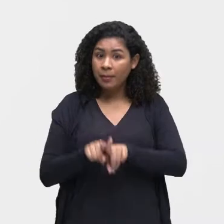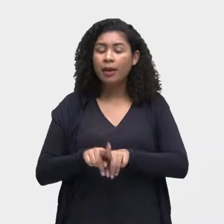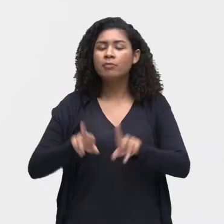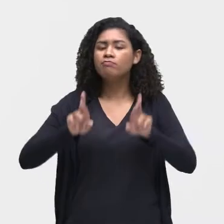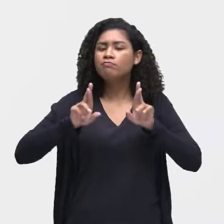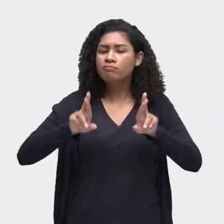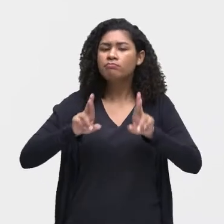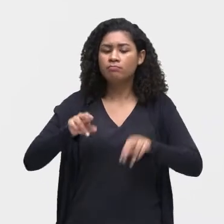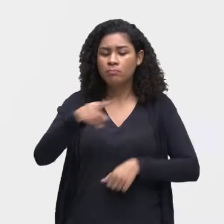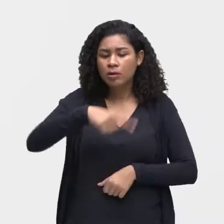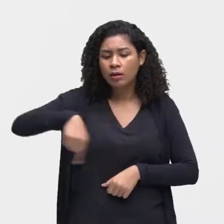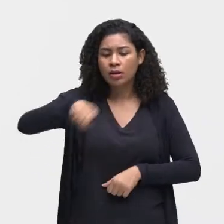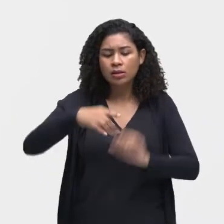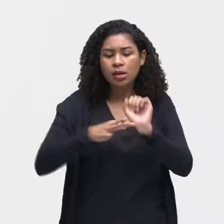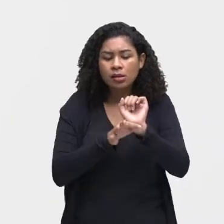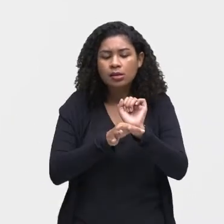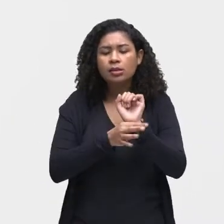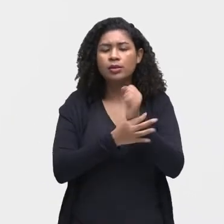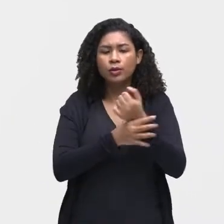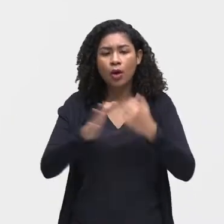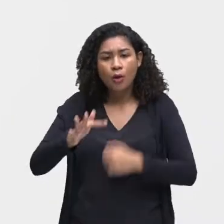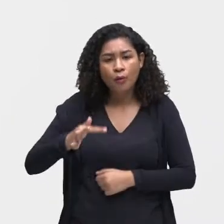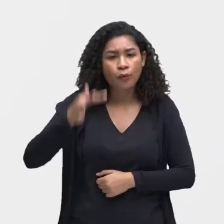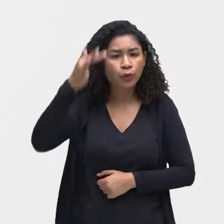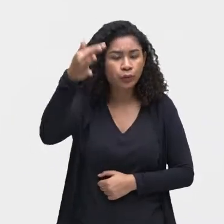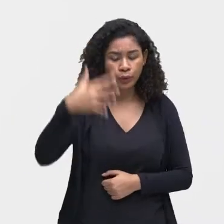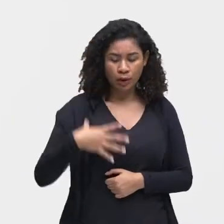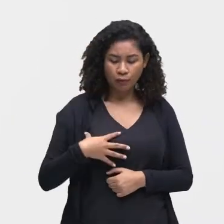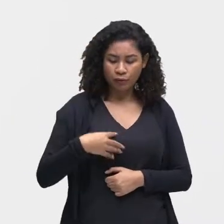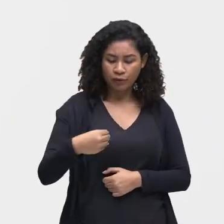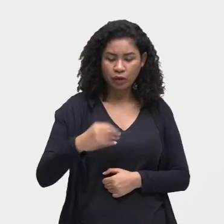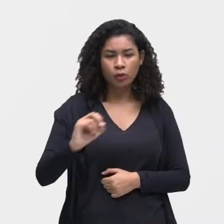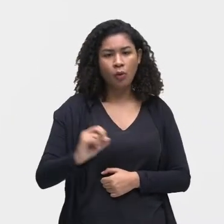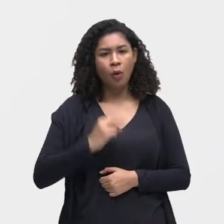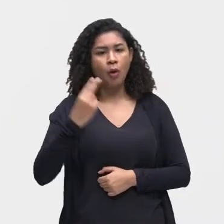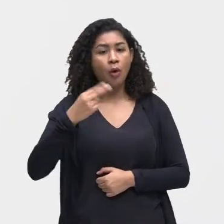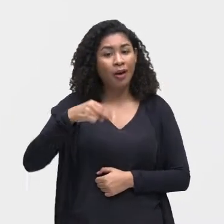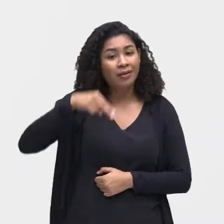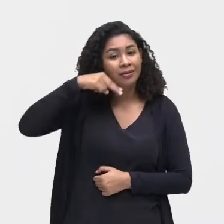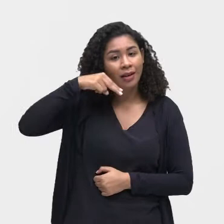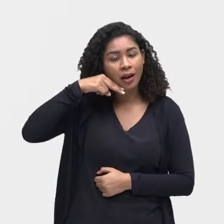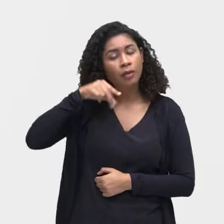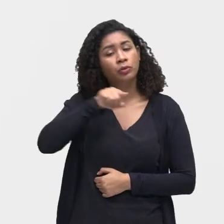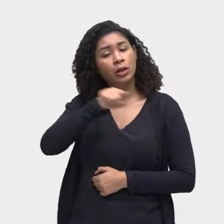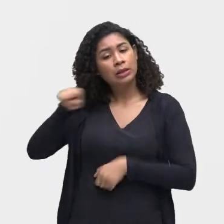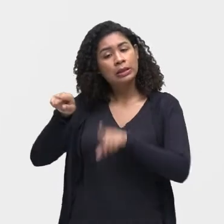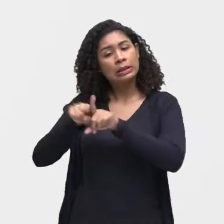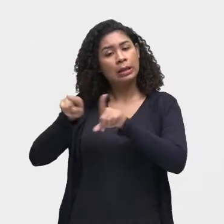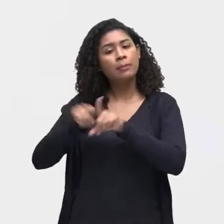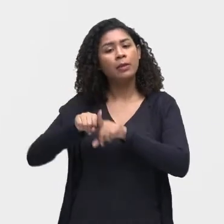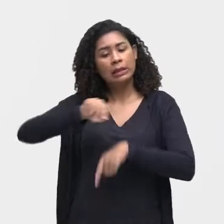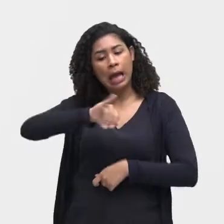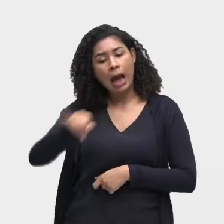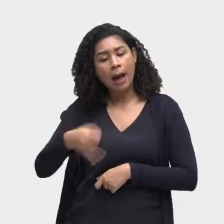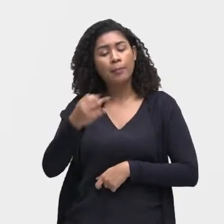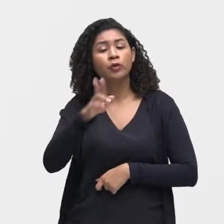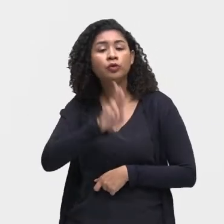nossos descendentes, filhos e netos, consigam aproveitar também desses